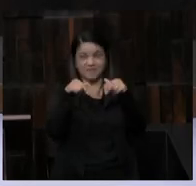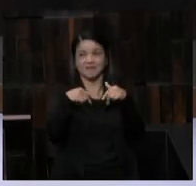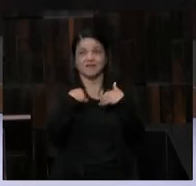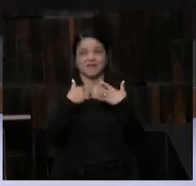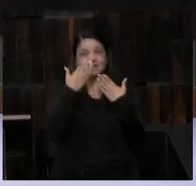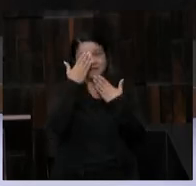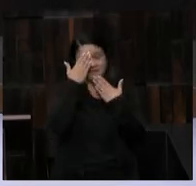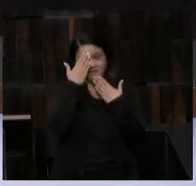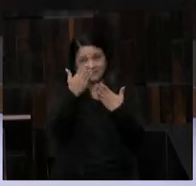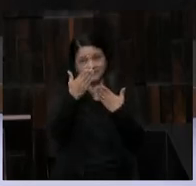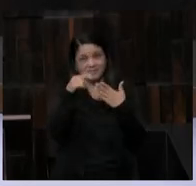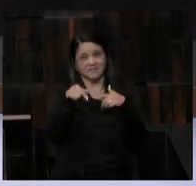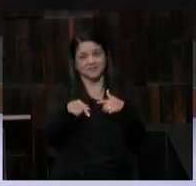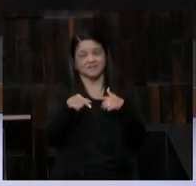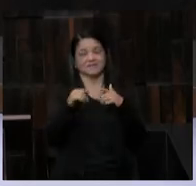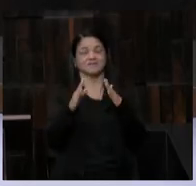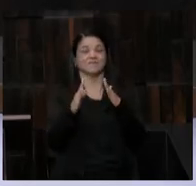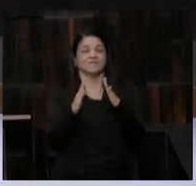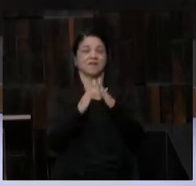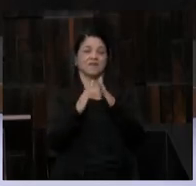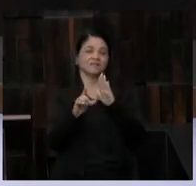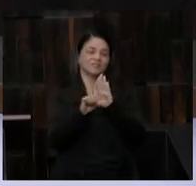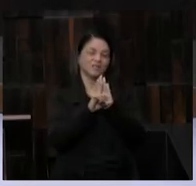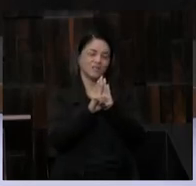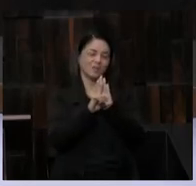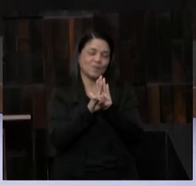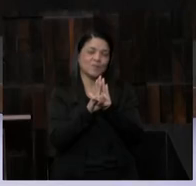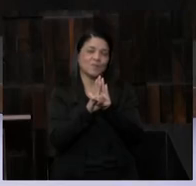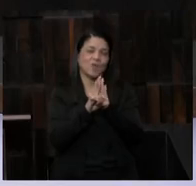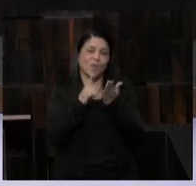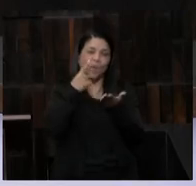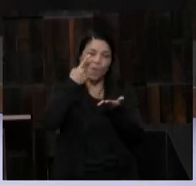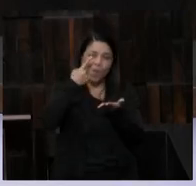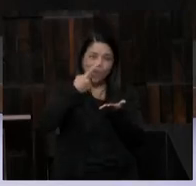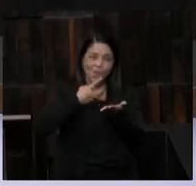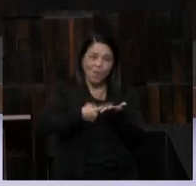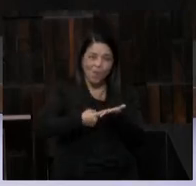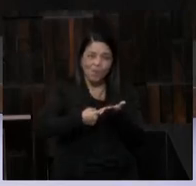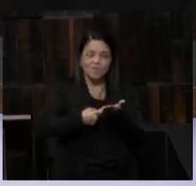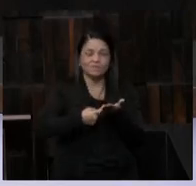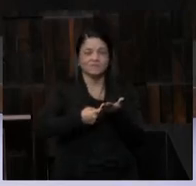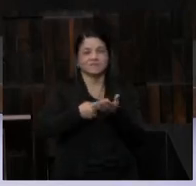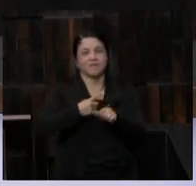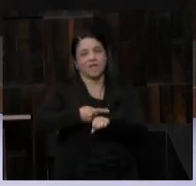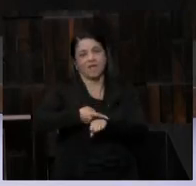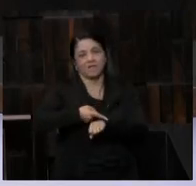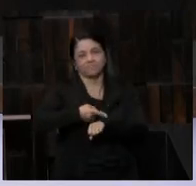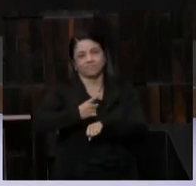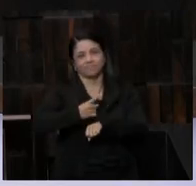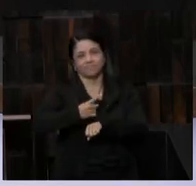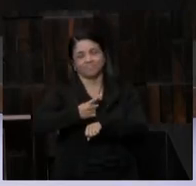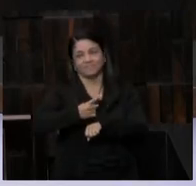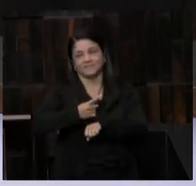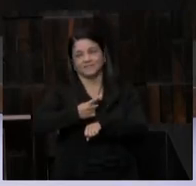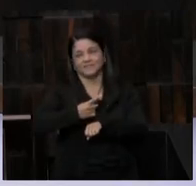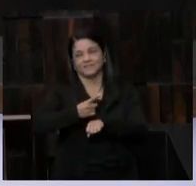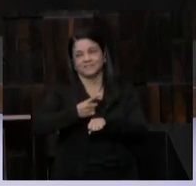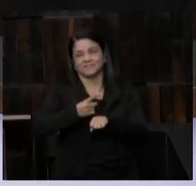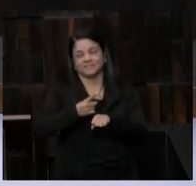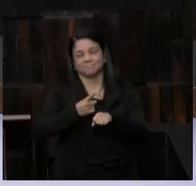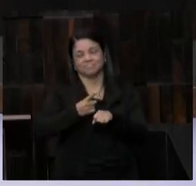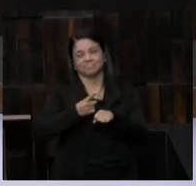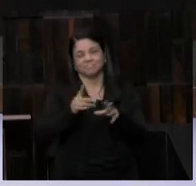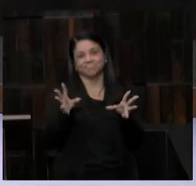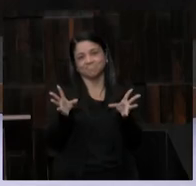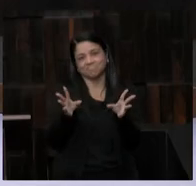casa que nos cedeu gentilmente, mas o nosso compromisso é às 13 horas estarmos encerrando essa